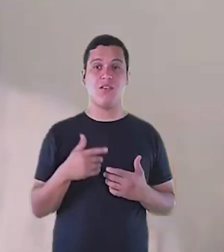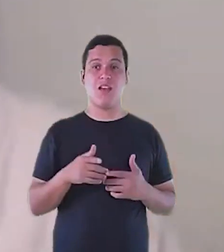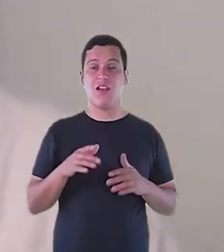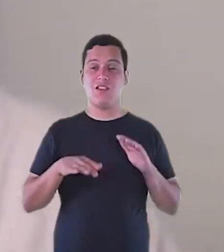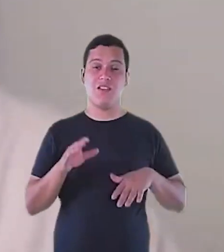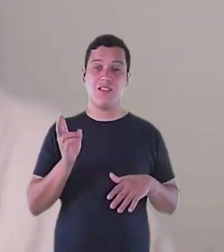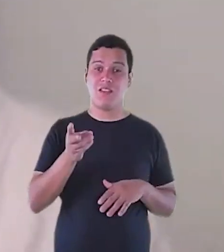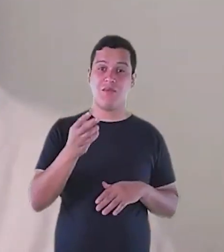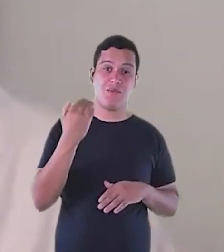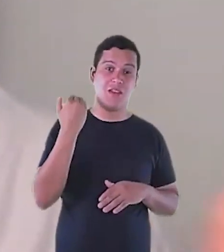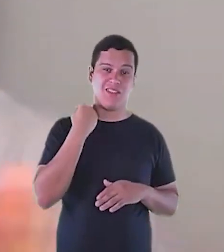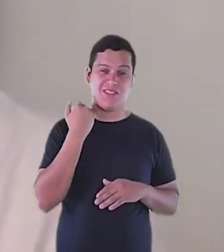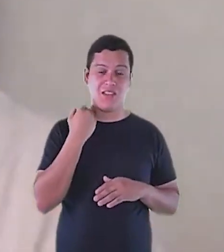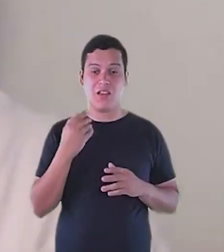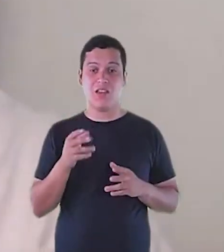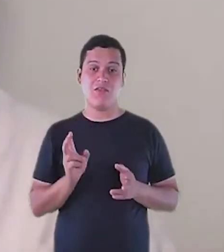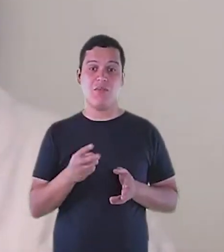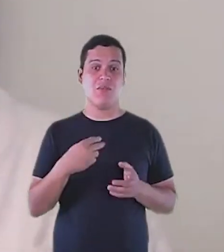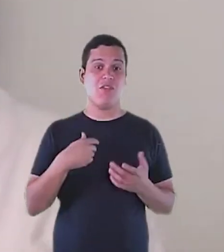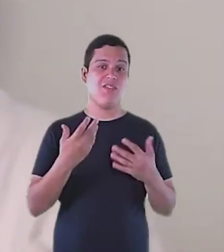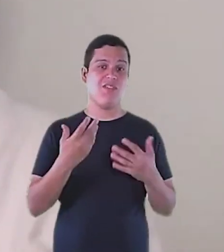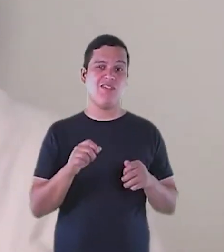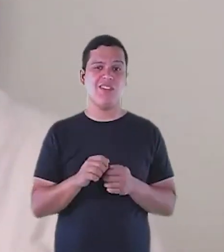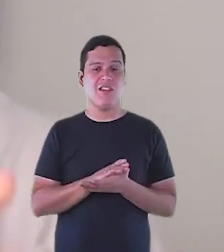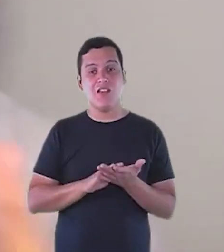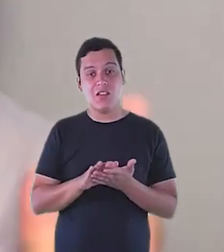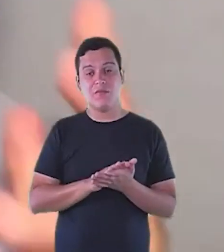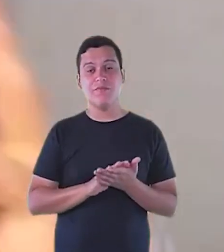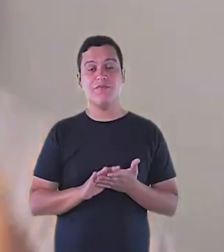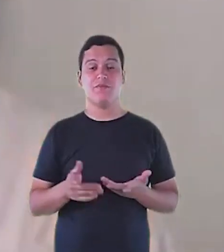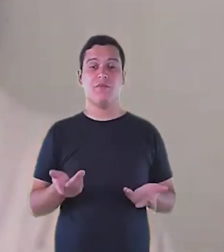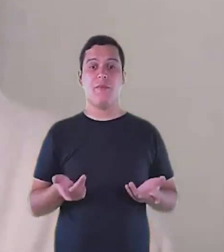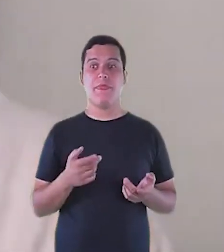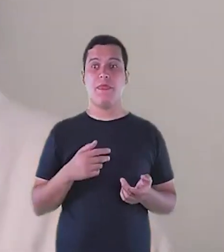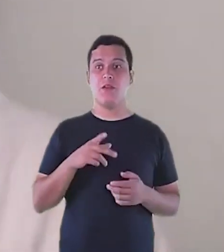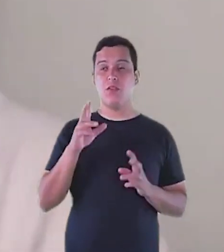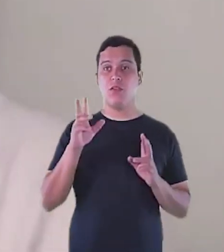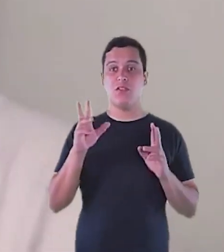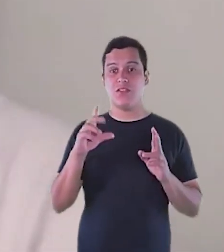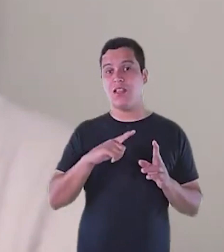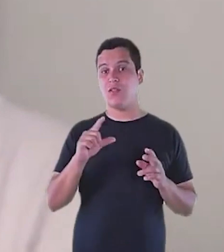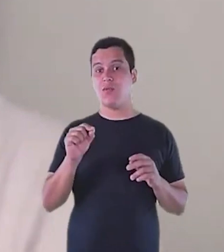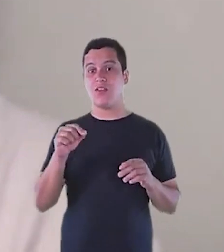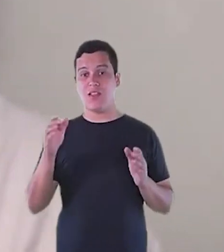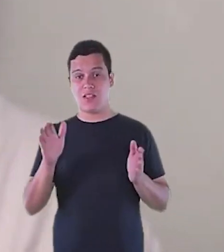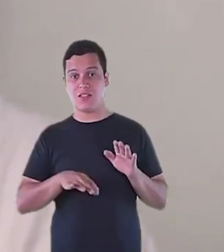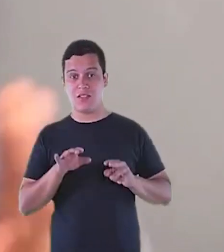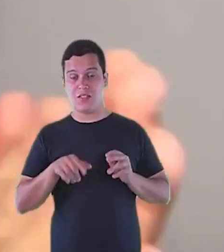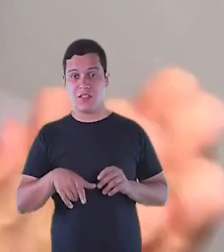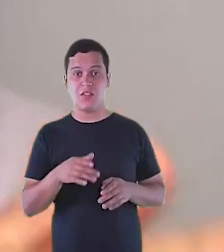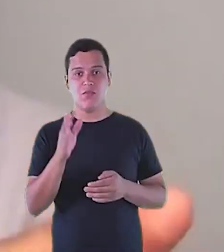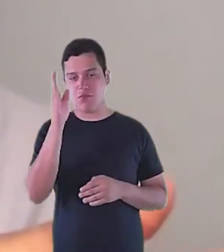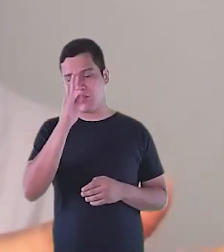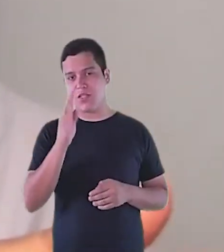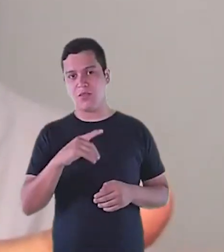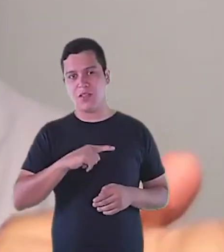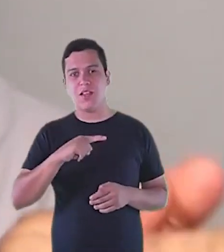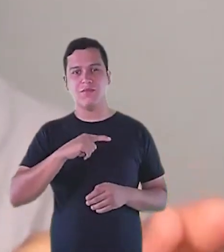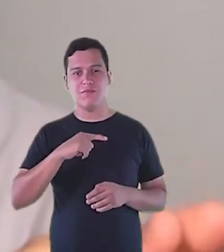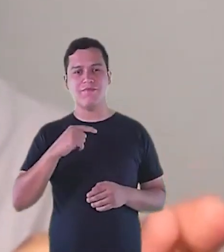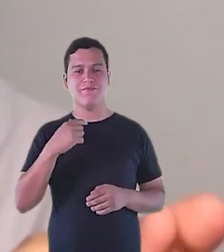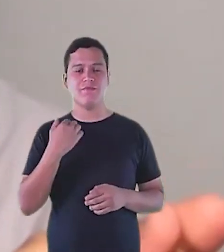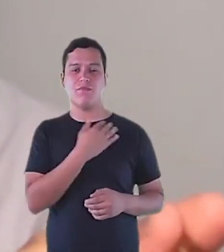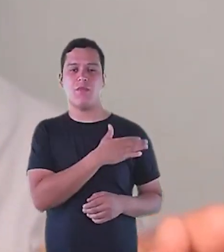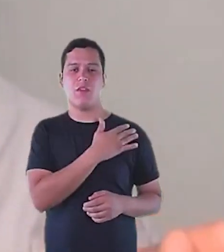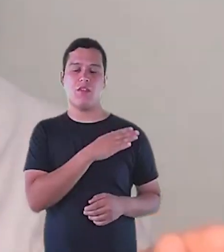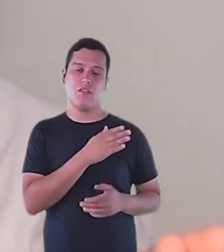Então esse é o primeiro volume, para resumir. O segundo tem uma mudança geográfica importante. Então eu saio da África, até